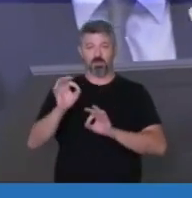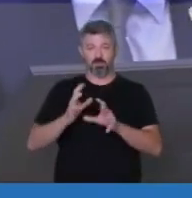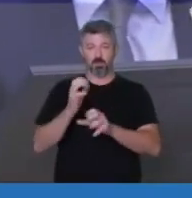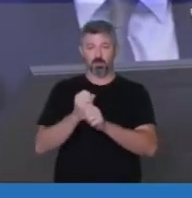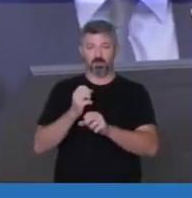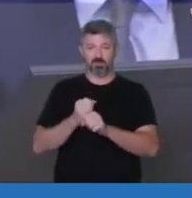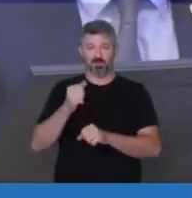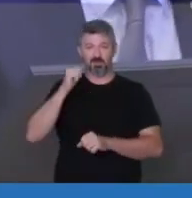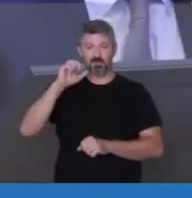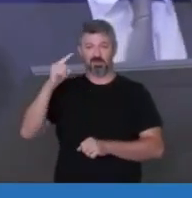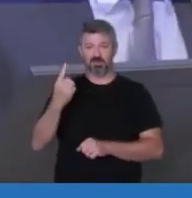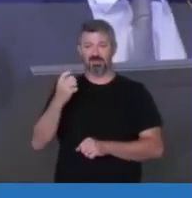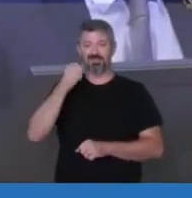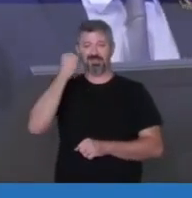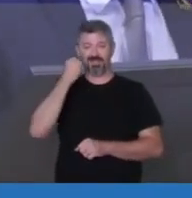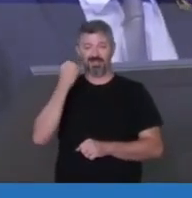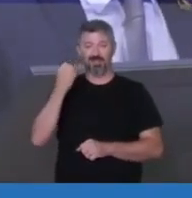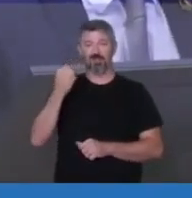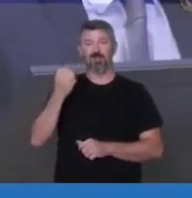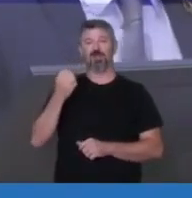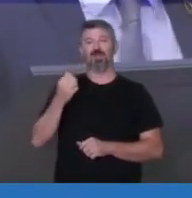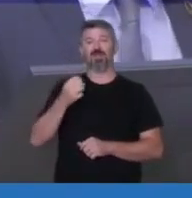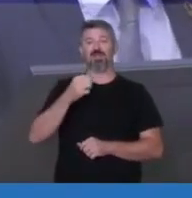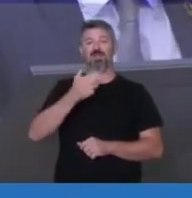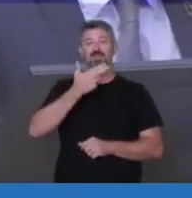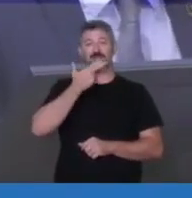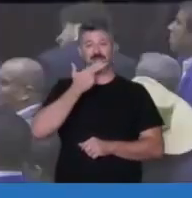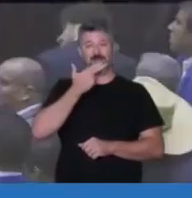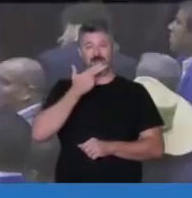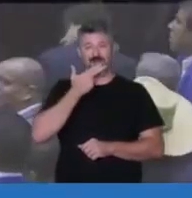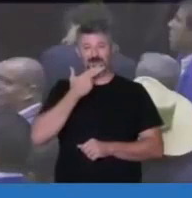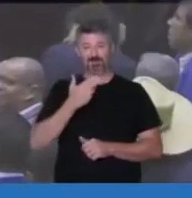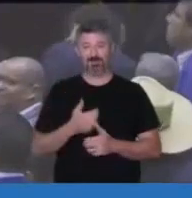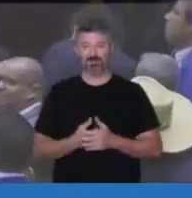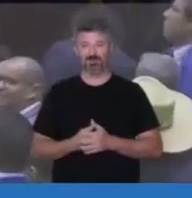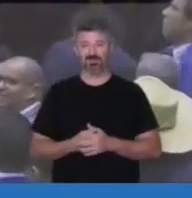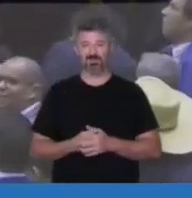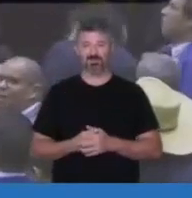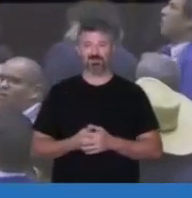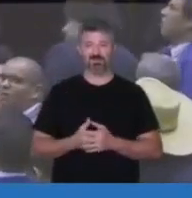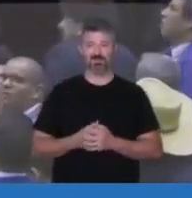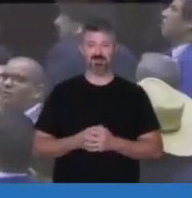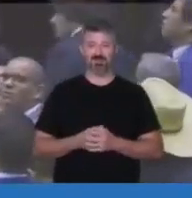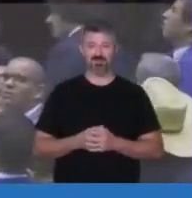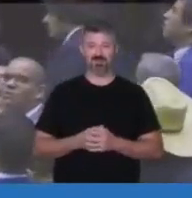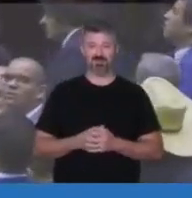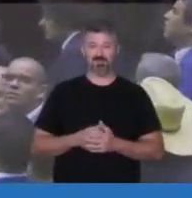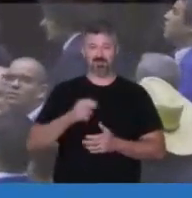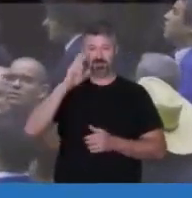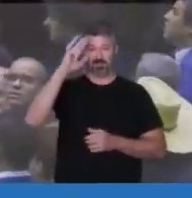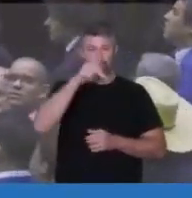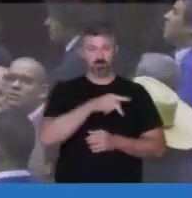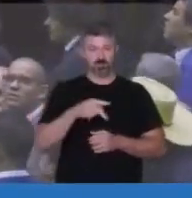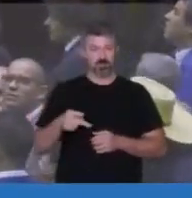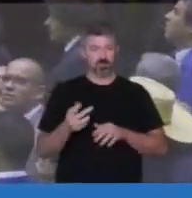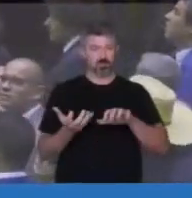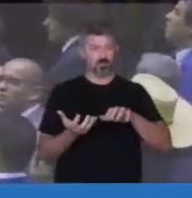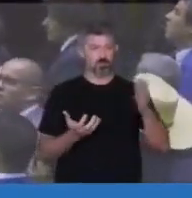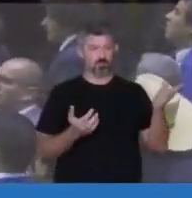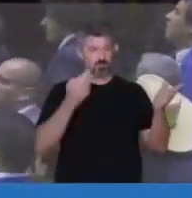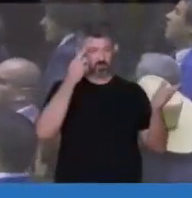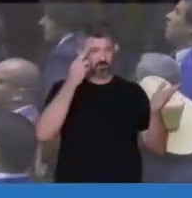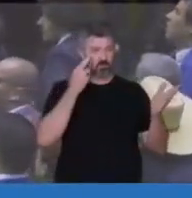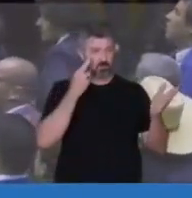economistas tem especialista que diz que pode chegar até 33% essa alíquota né Vamos acompanhando